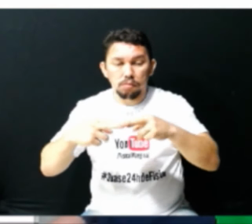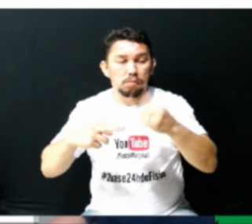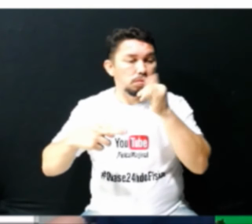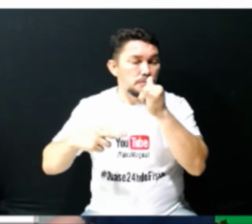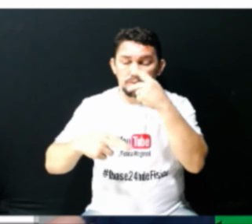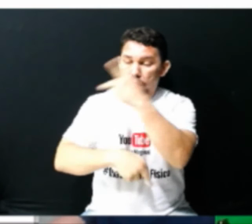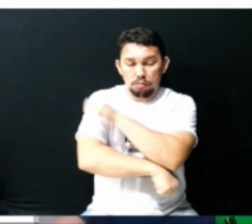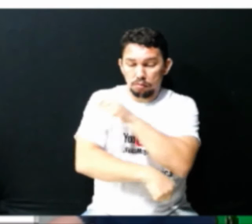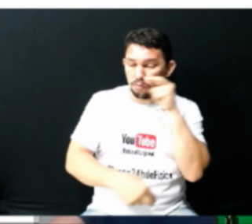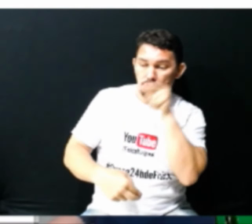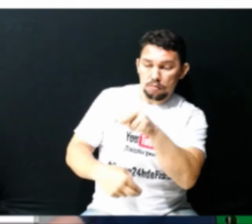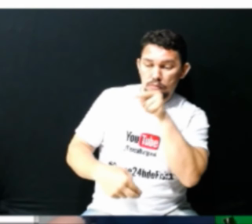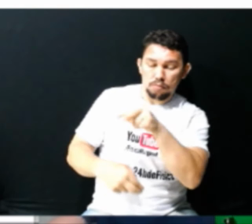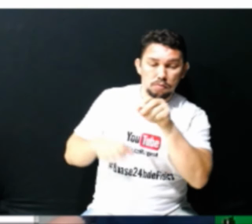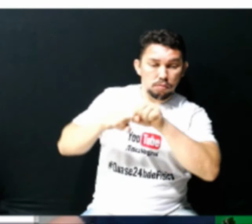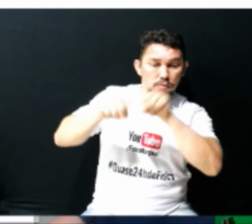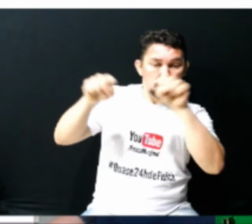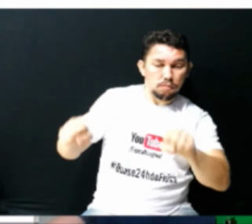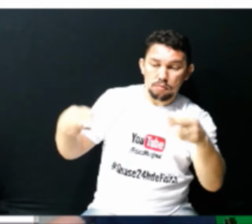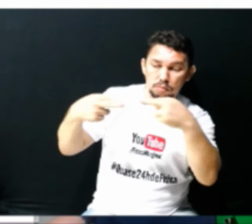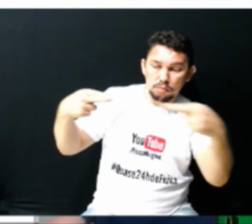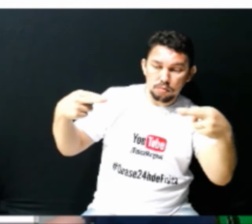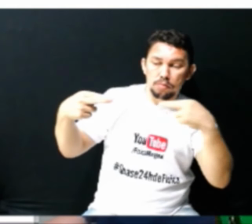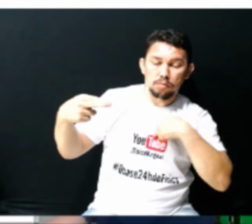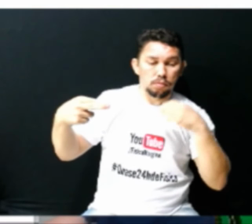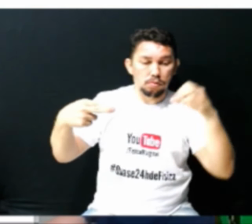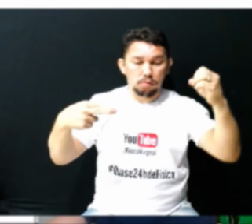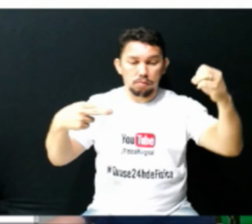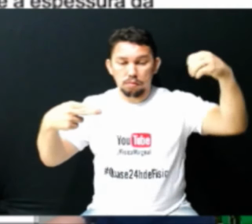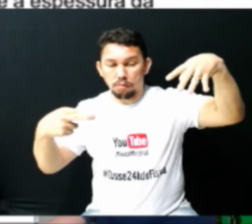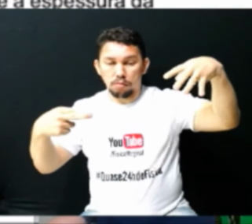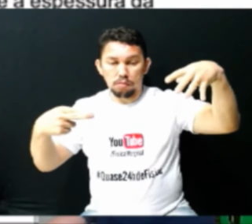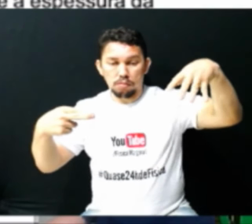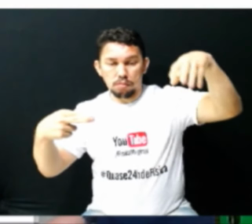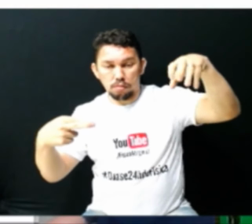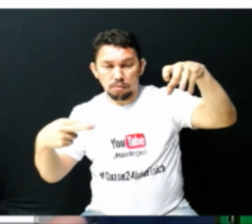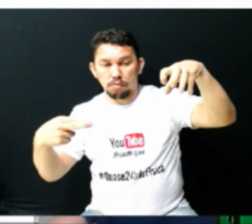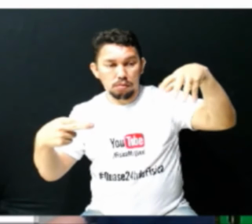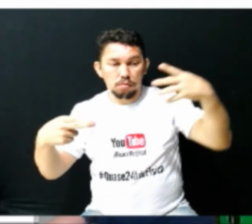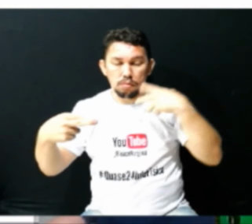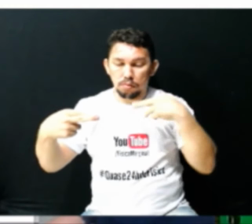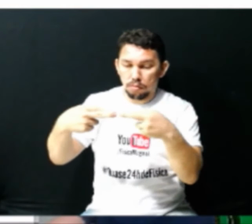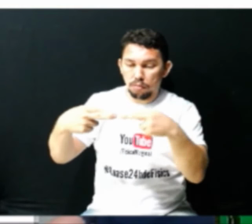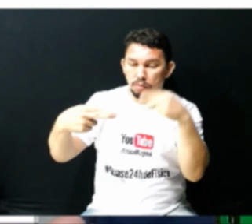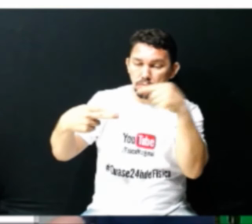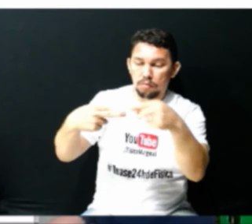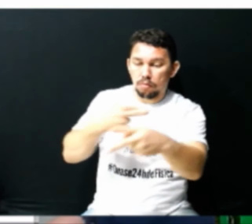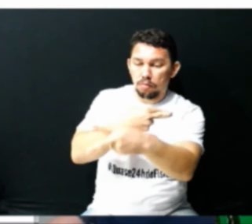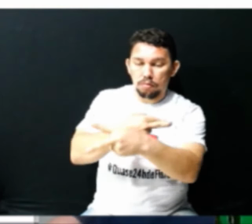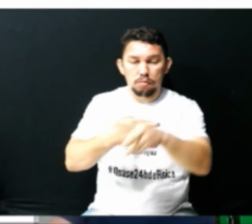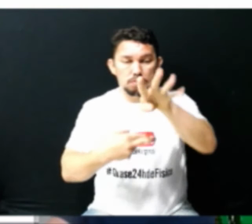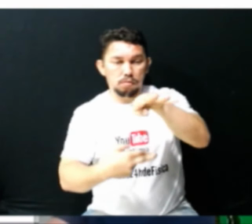para um circuito e visualizar que lâmpada brilha mais, qual brilha menos, saber qual fusível utilizar, interpretar tabelas, interpretar